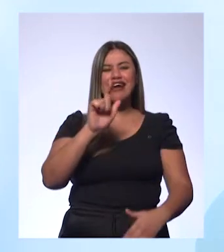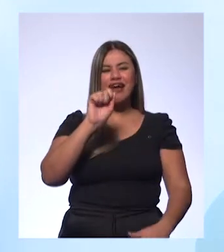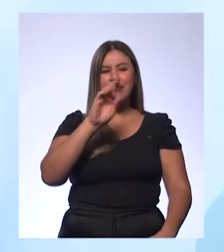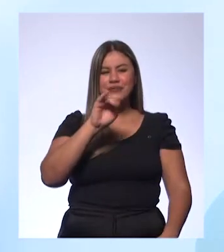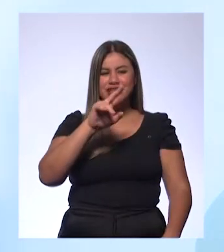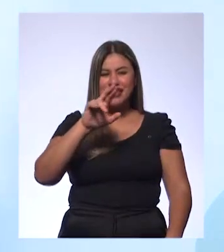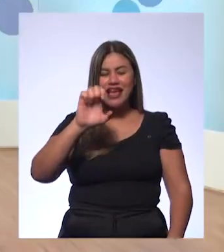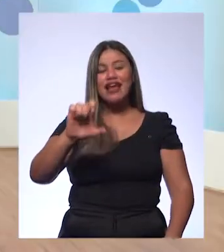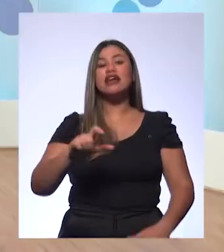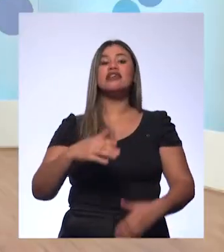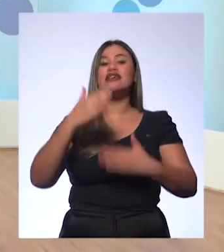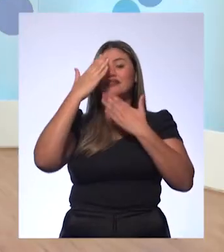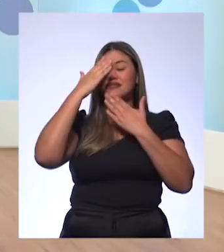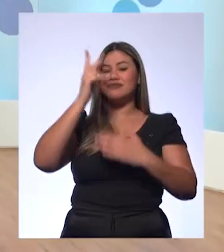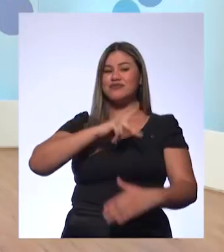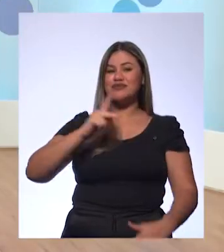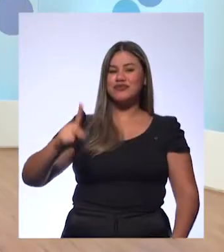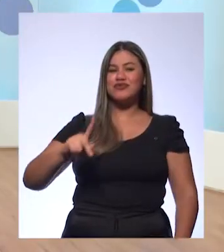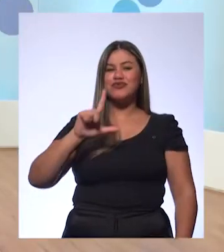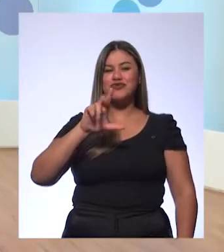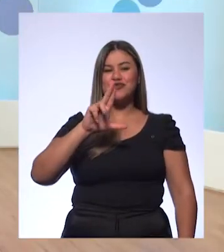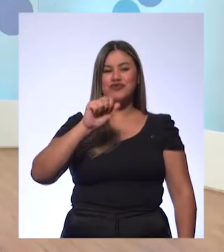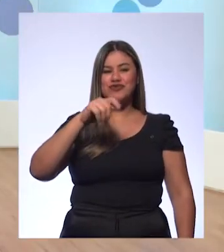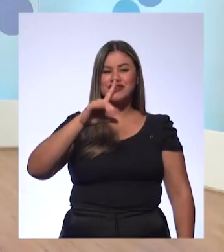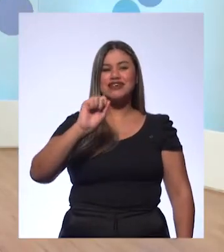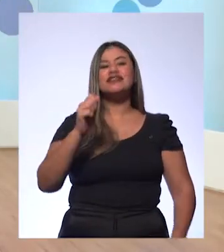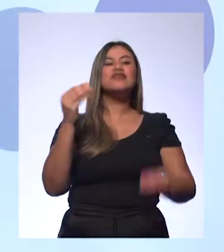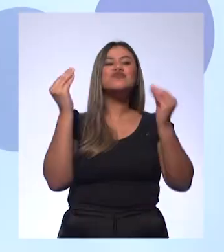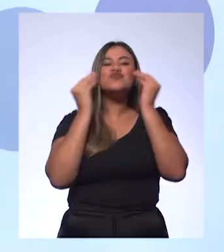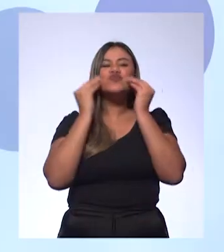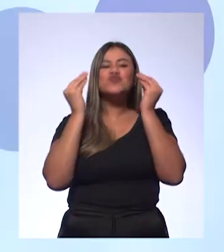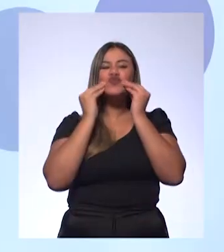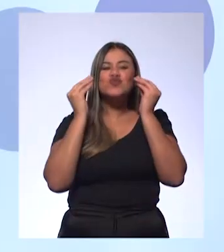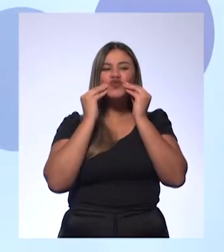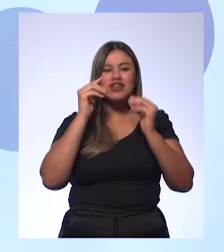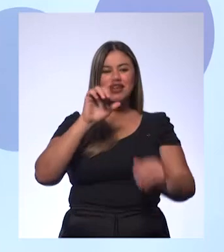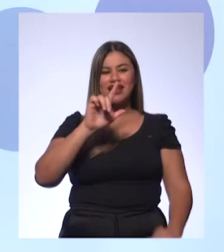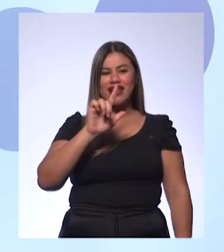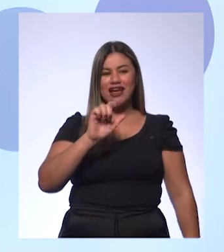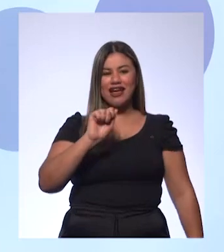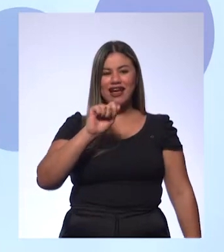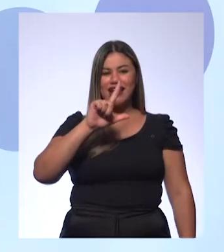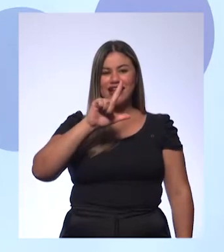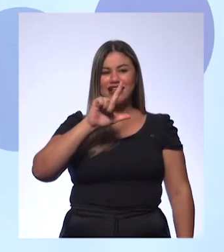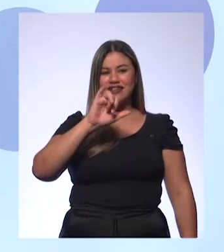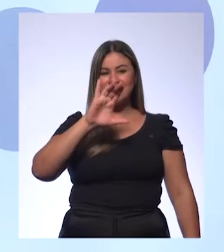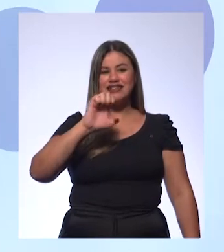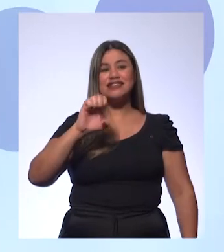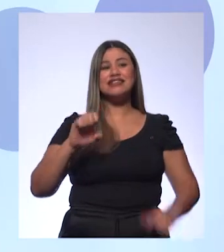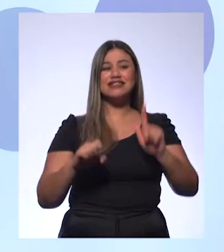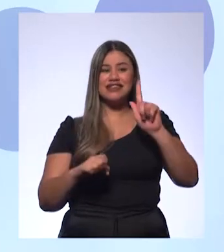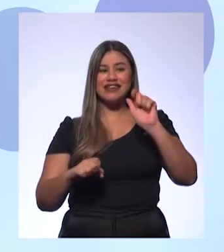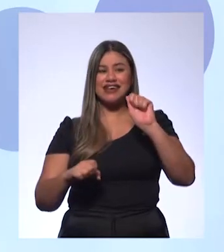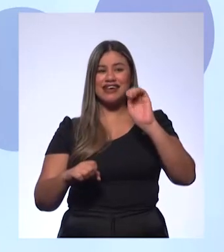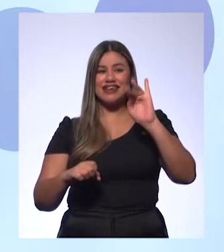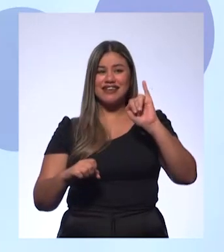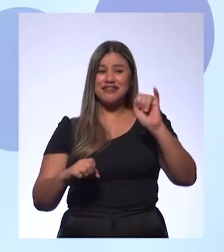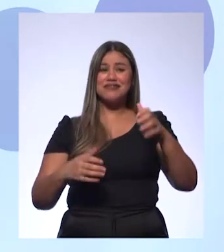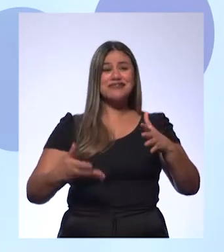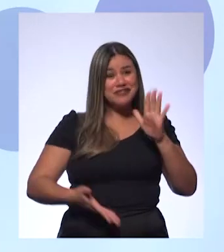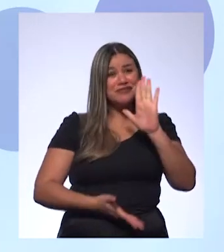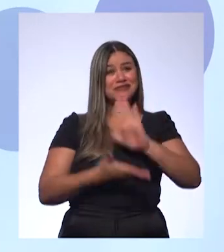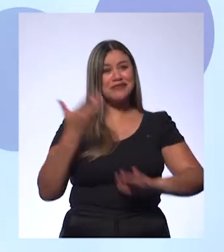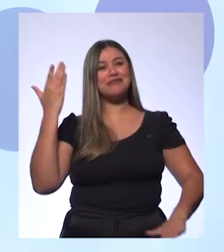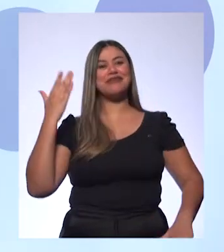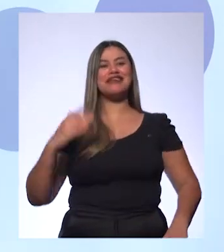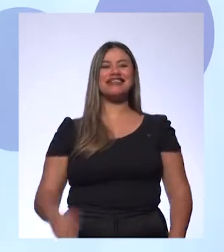agradeço a professora Luanda. Eu que agradeço. Vou mandar um beijo para a Alice, para a Gabi, né? E vamos lá, E né? vamos